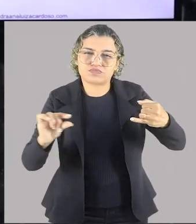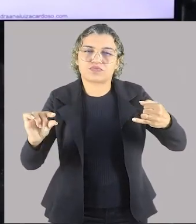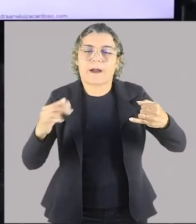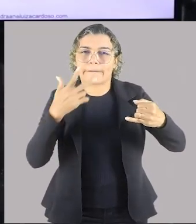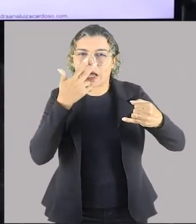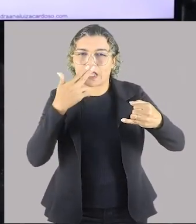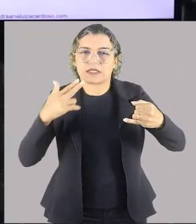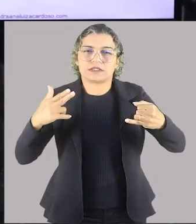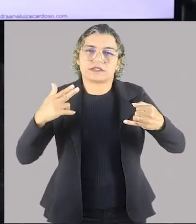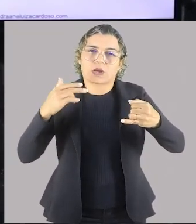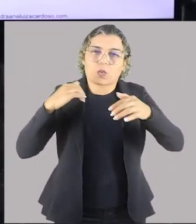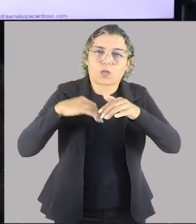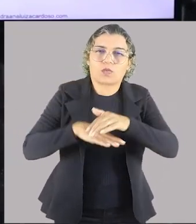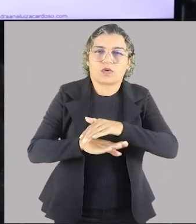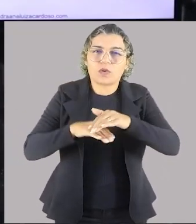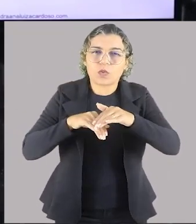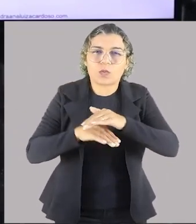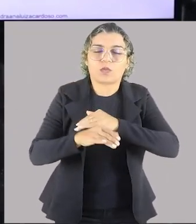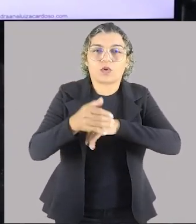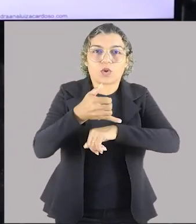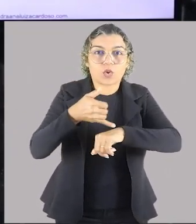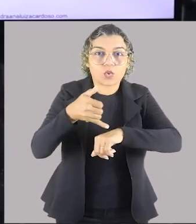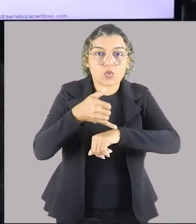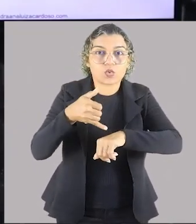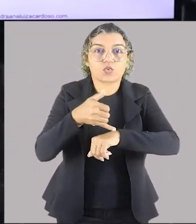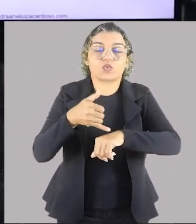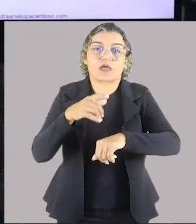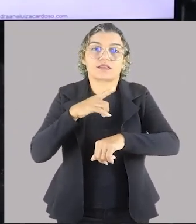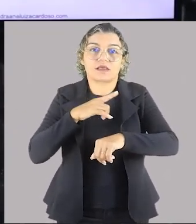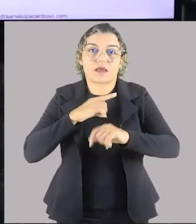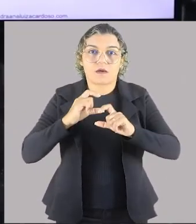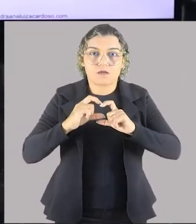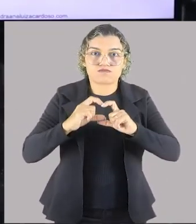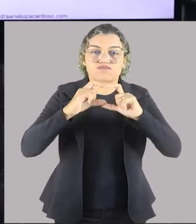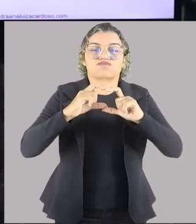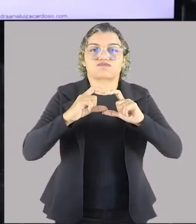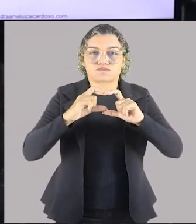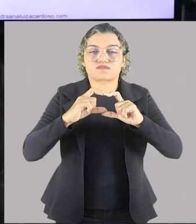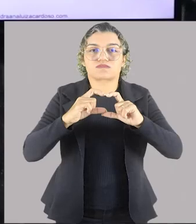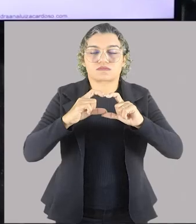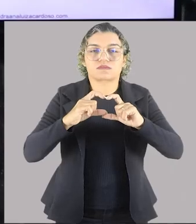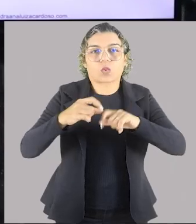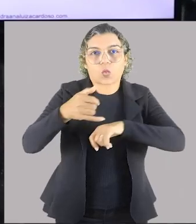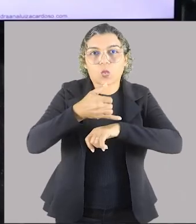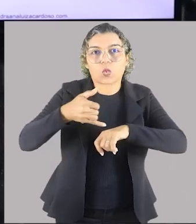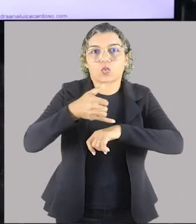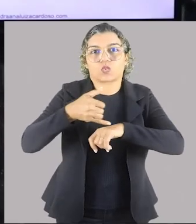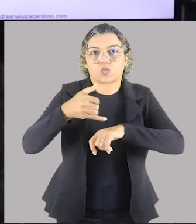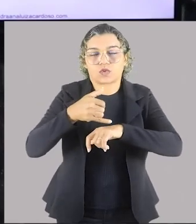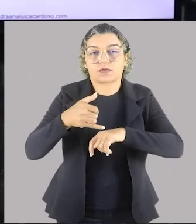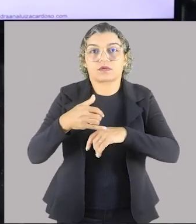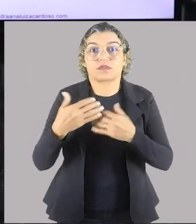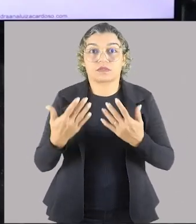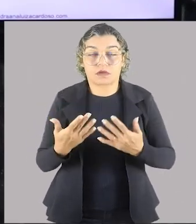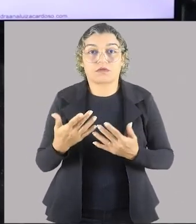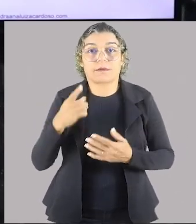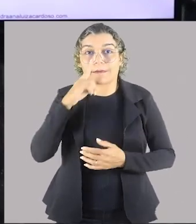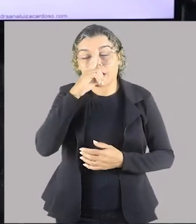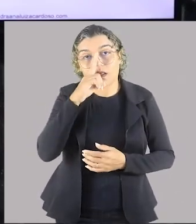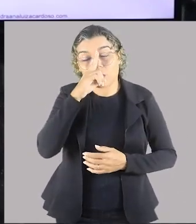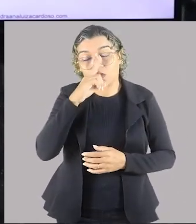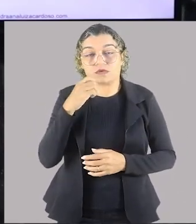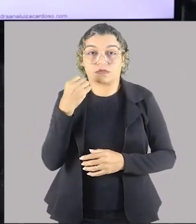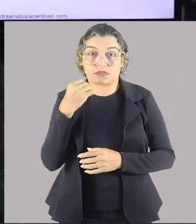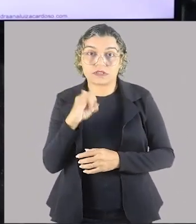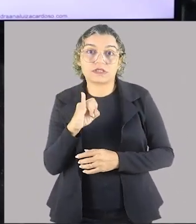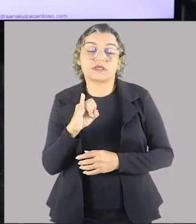vai acumulando gordura naquela região até formar um trombo, até formar um coágulo de gordura. E isso é um risco, porque